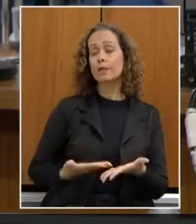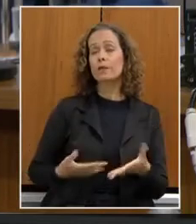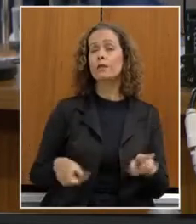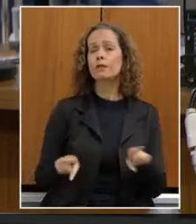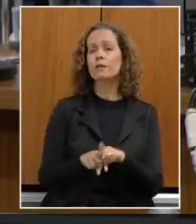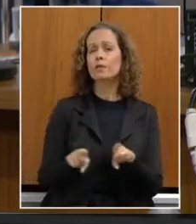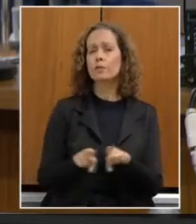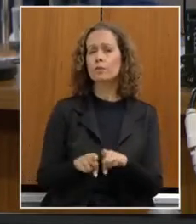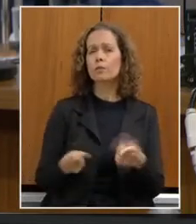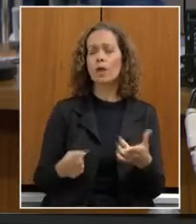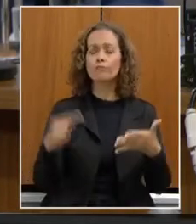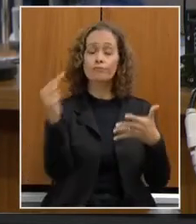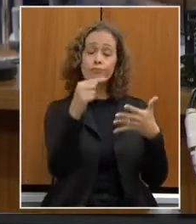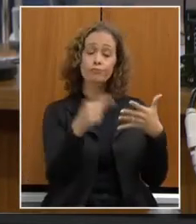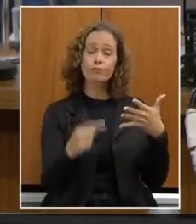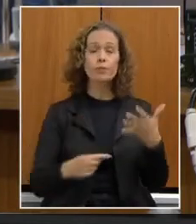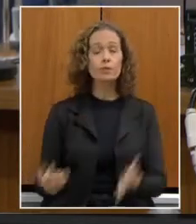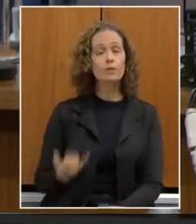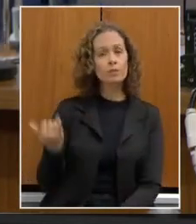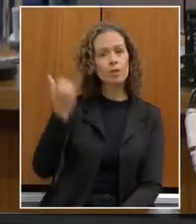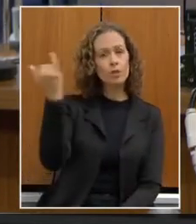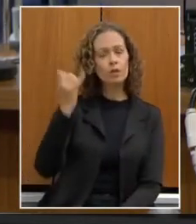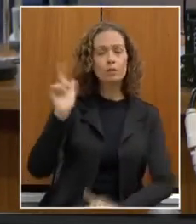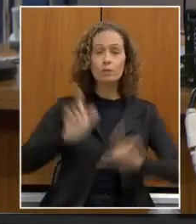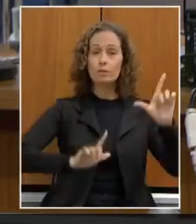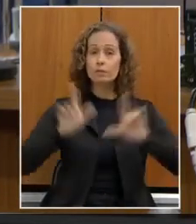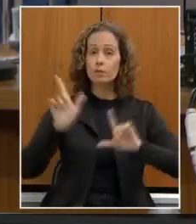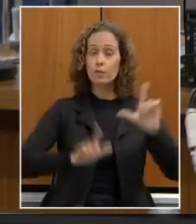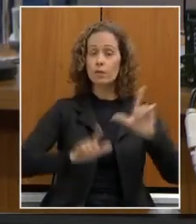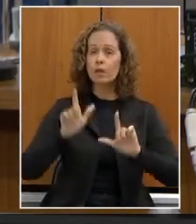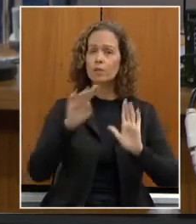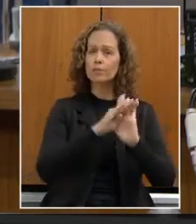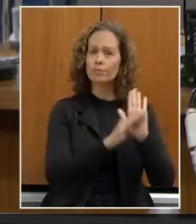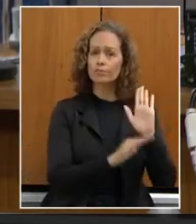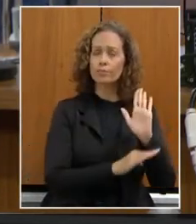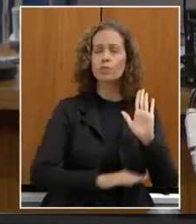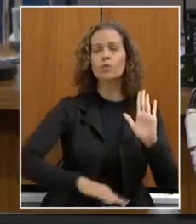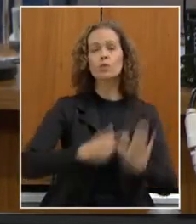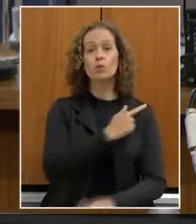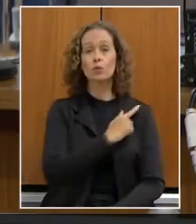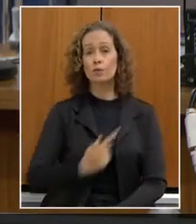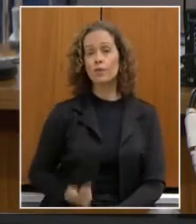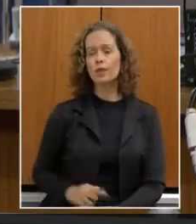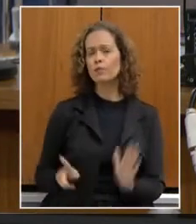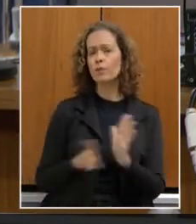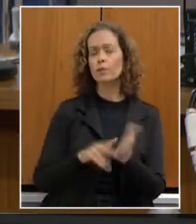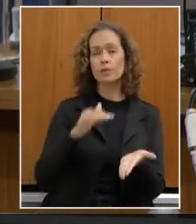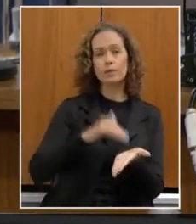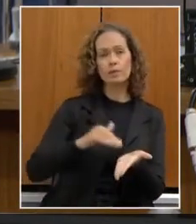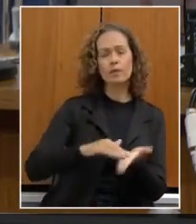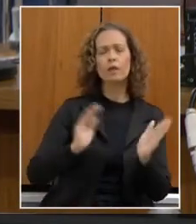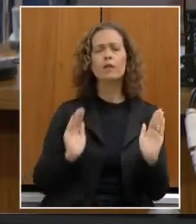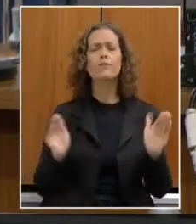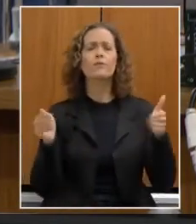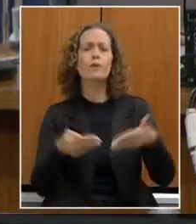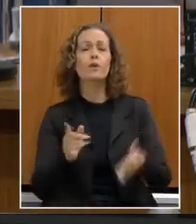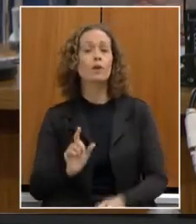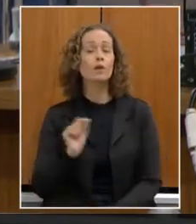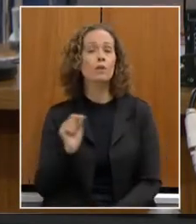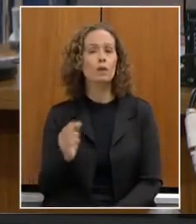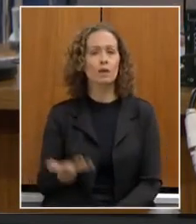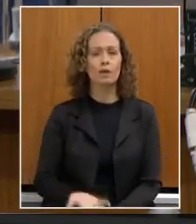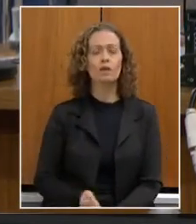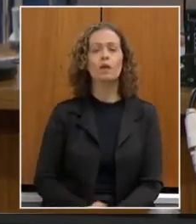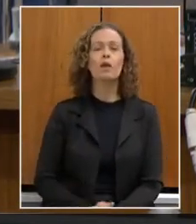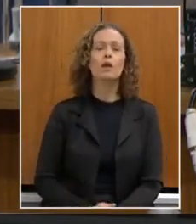destacar alguns pontos importantes dos programas de governo da secretaria cujo foco é exatamente melhorar o atendimento